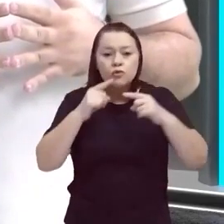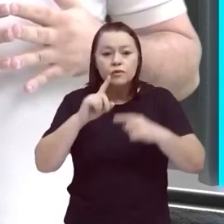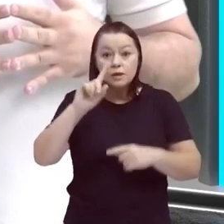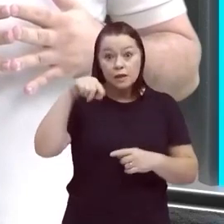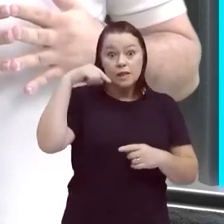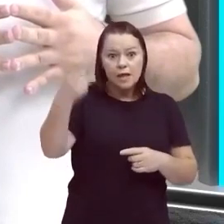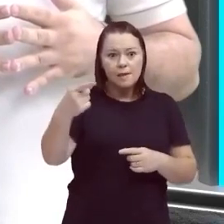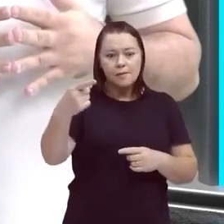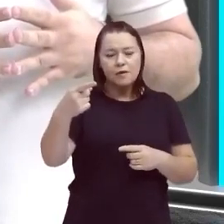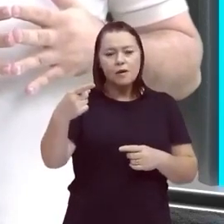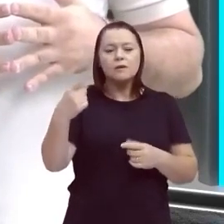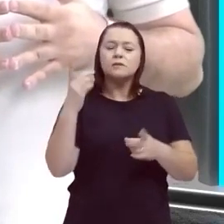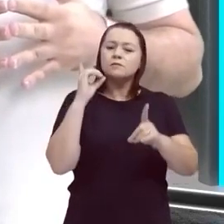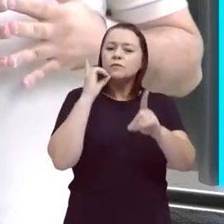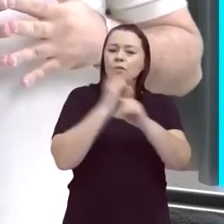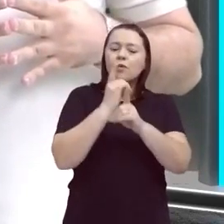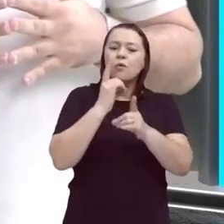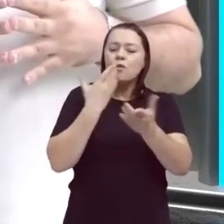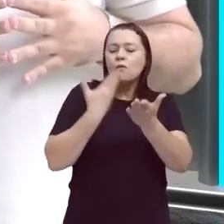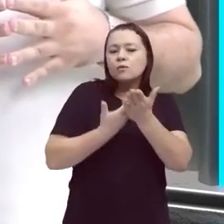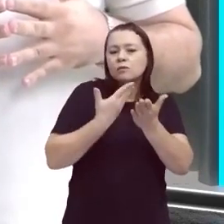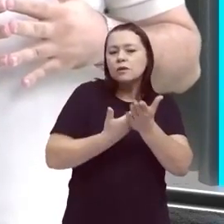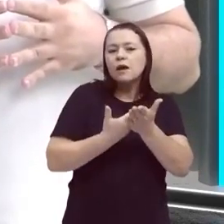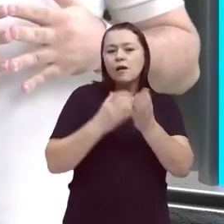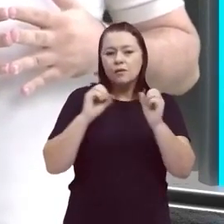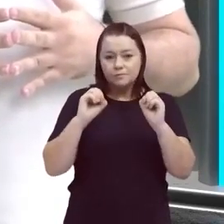nossa próxima aula. Eu dou por